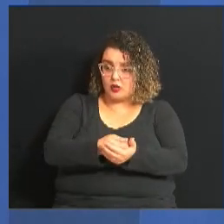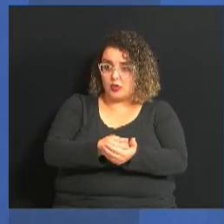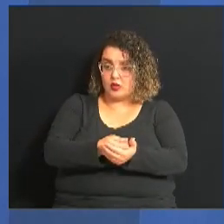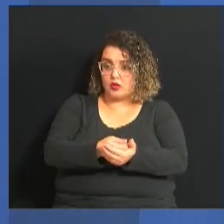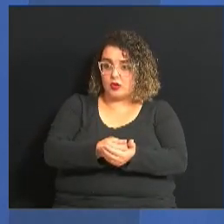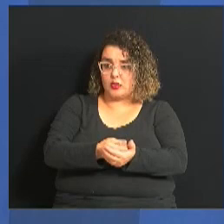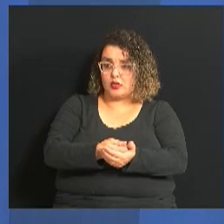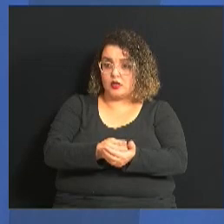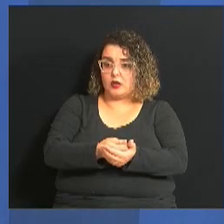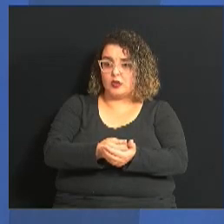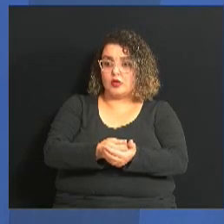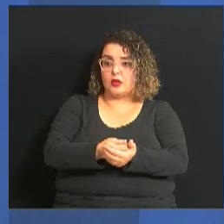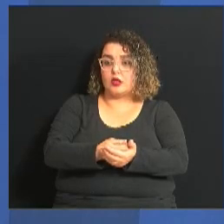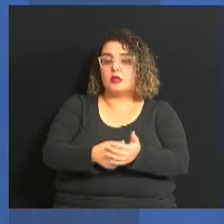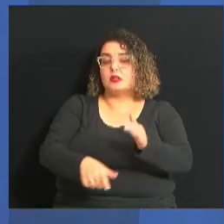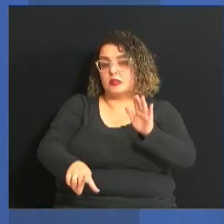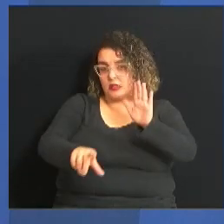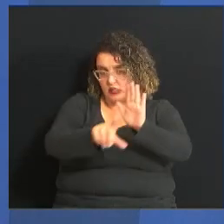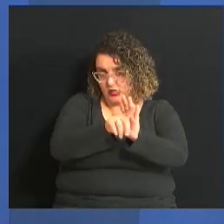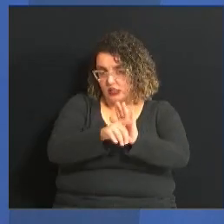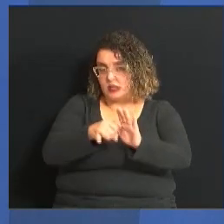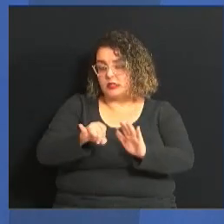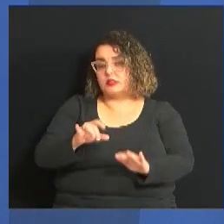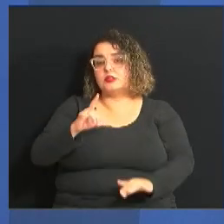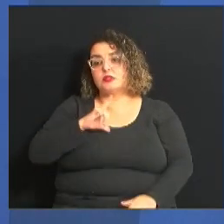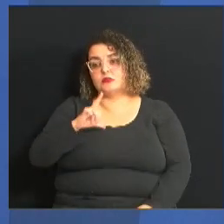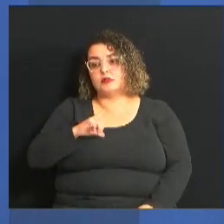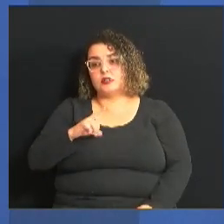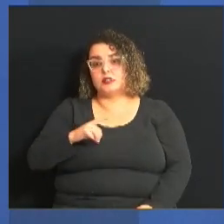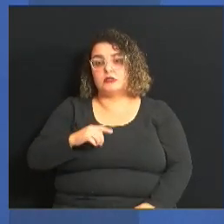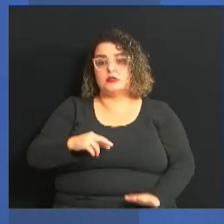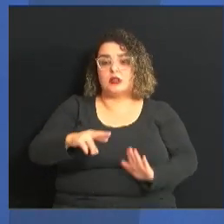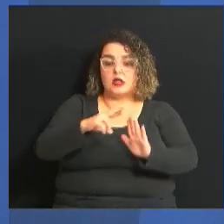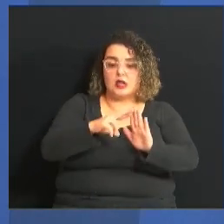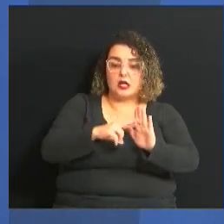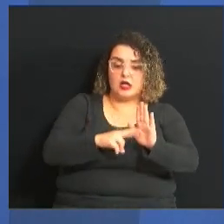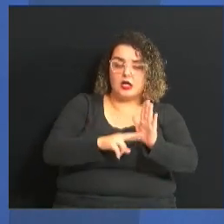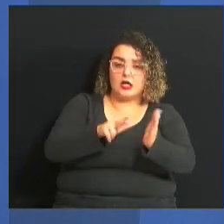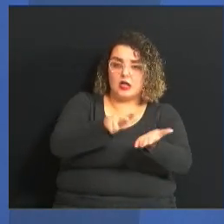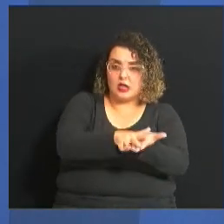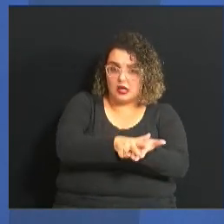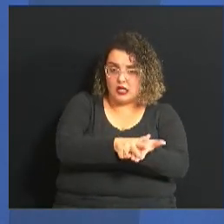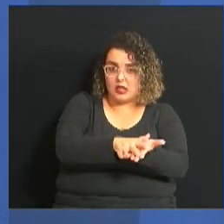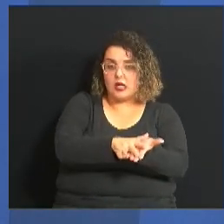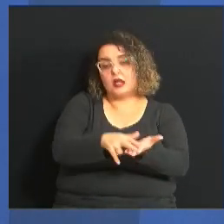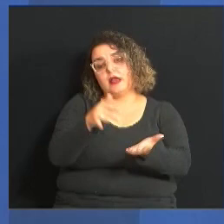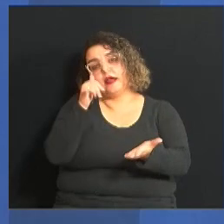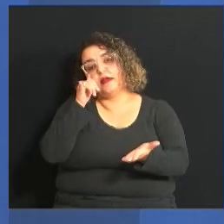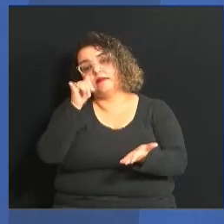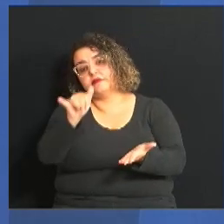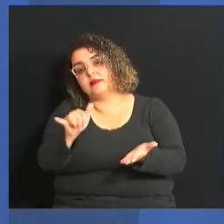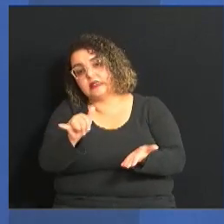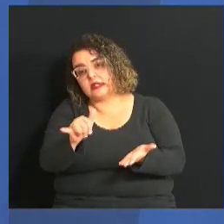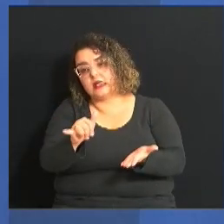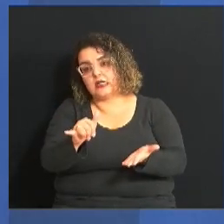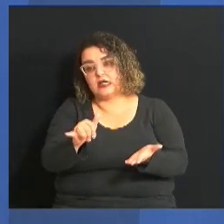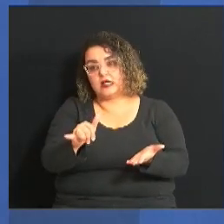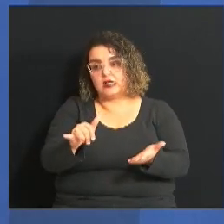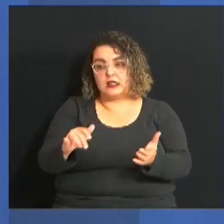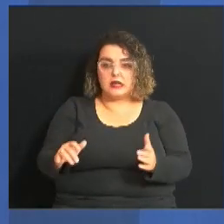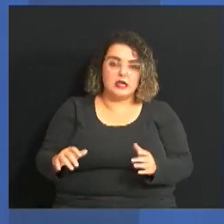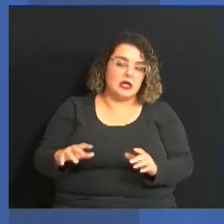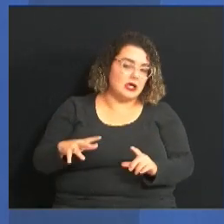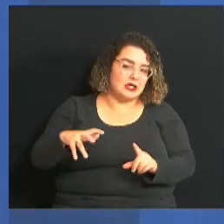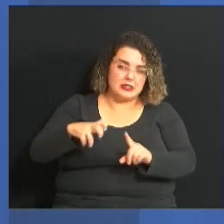da referida Norma caso já houvesse sua regulamentação poderia evitar muitos acidentes como linhas cortantes